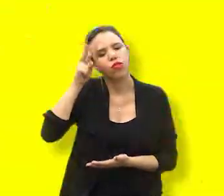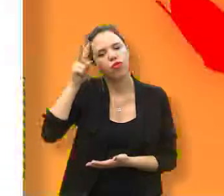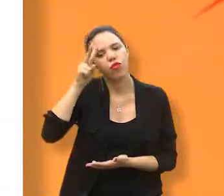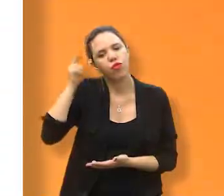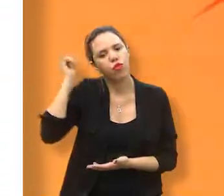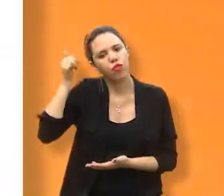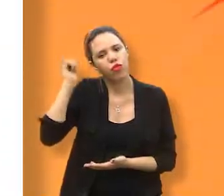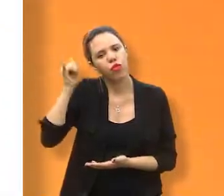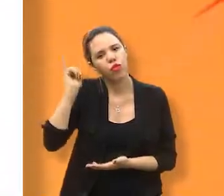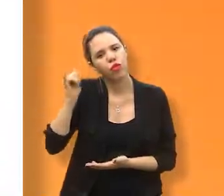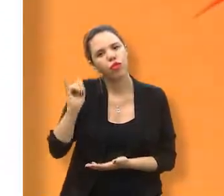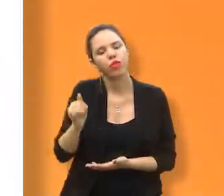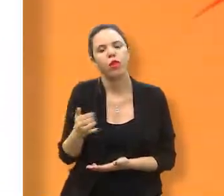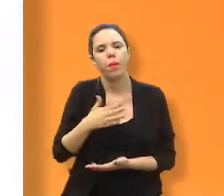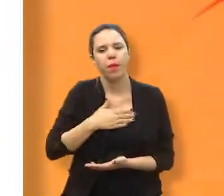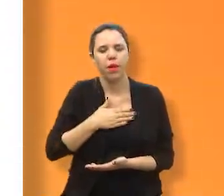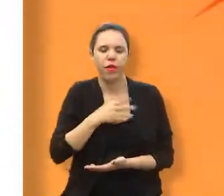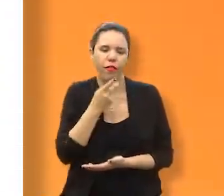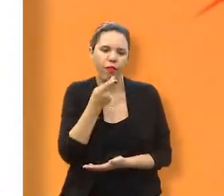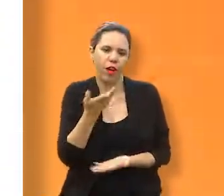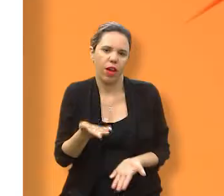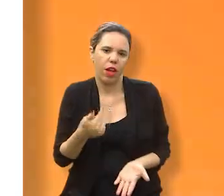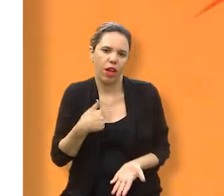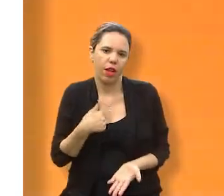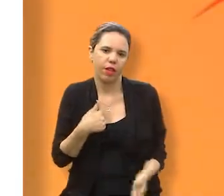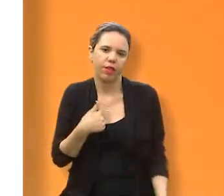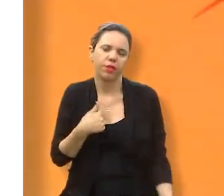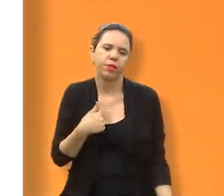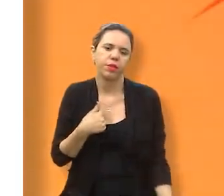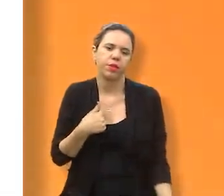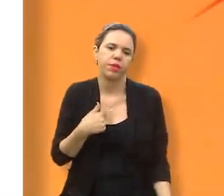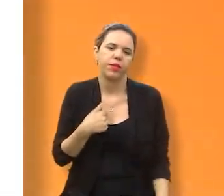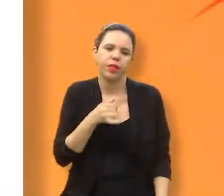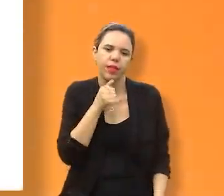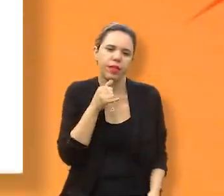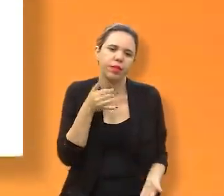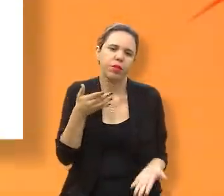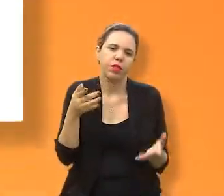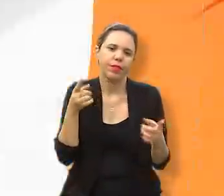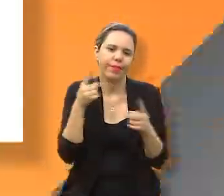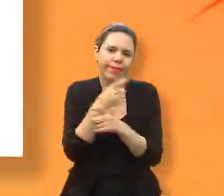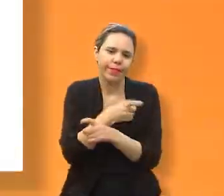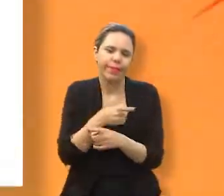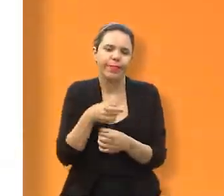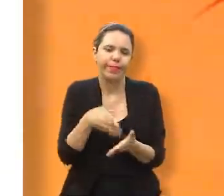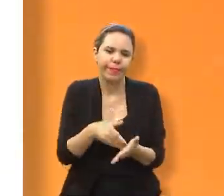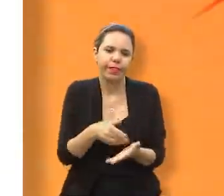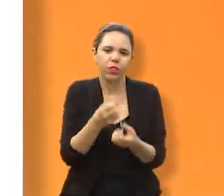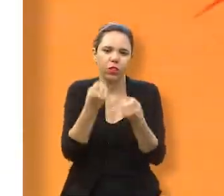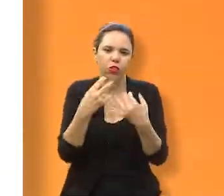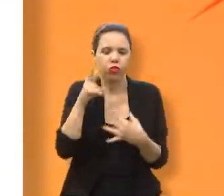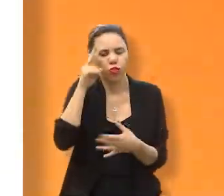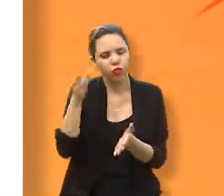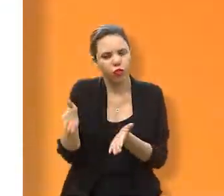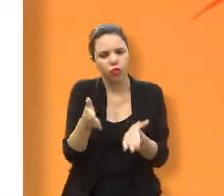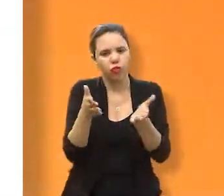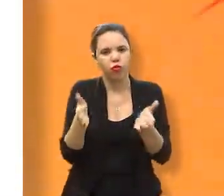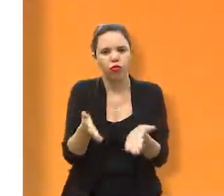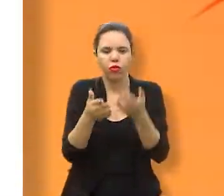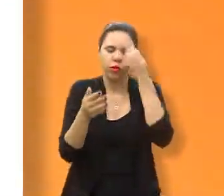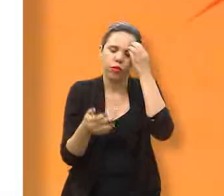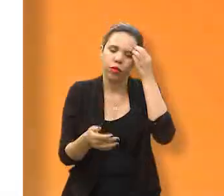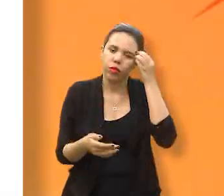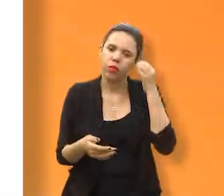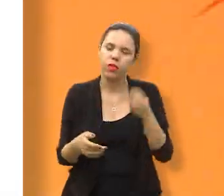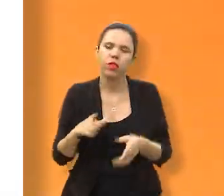quadrinho era contada por mim. Eu que era o dificultador da história, né? Eu que contava e conduzia o grupo aí para o